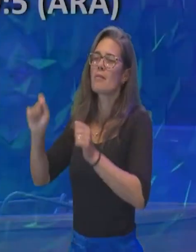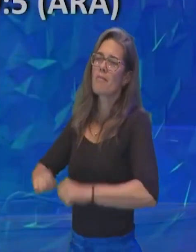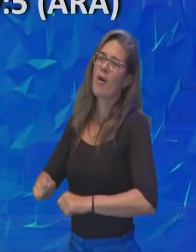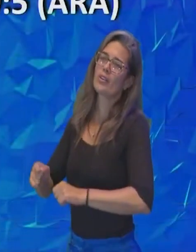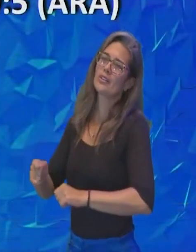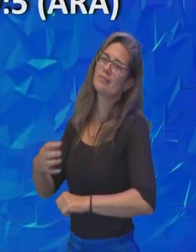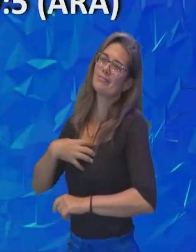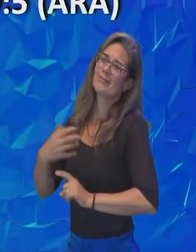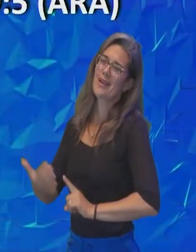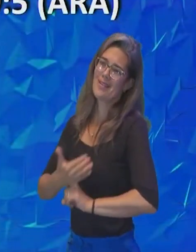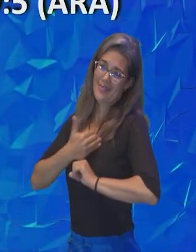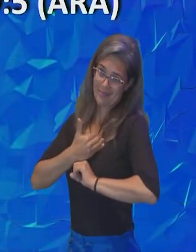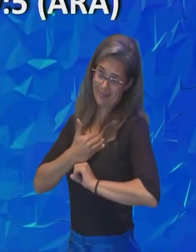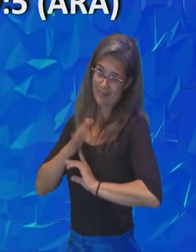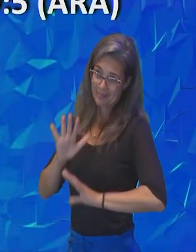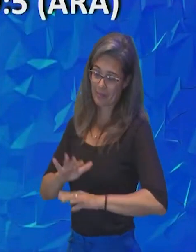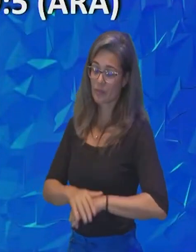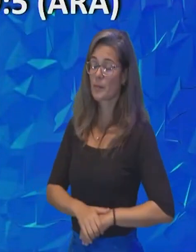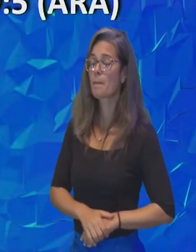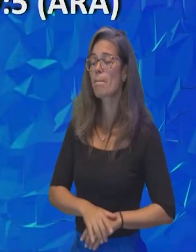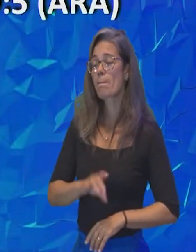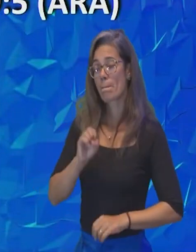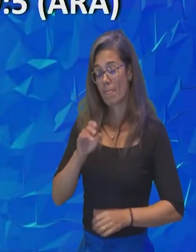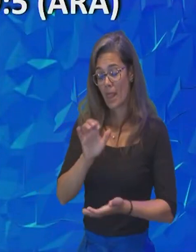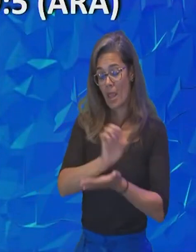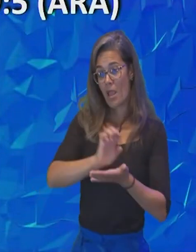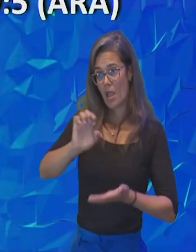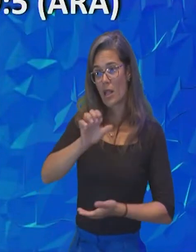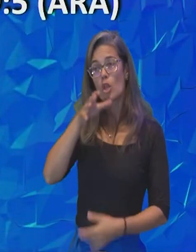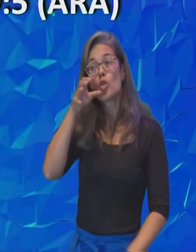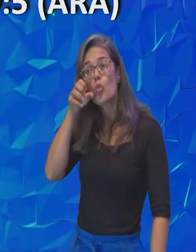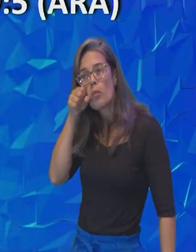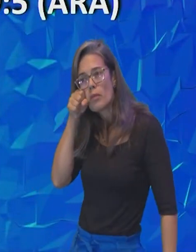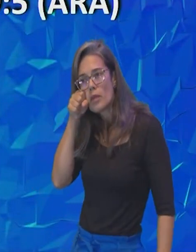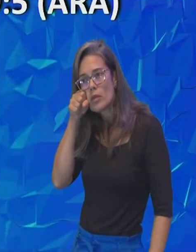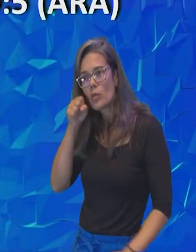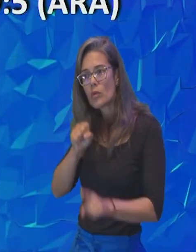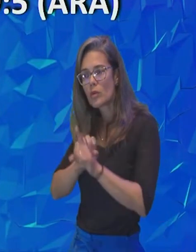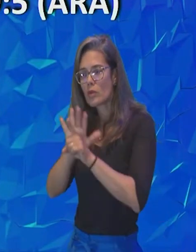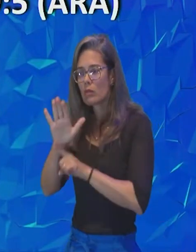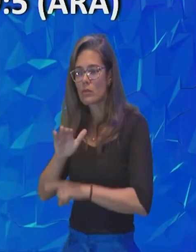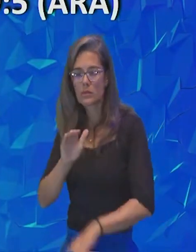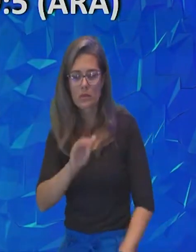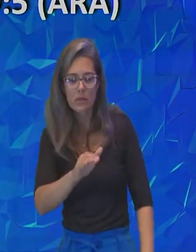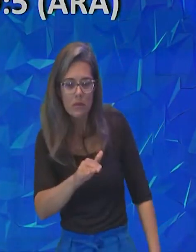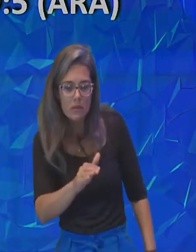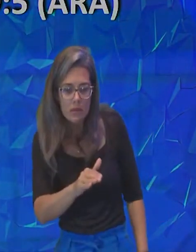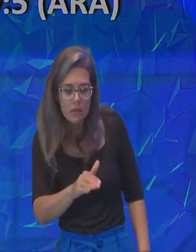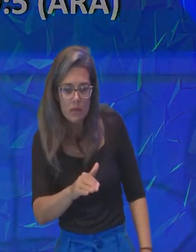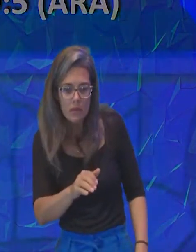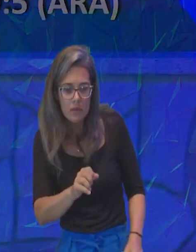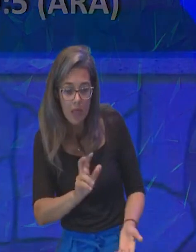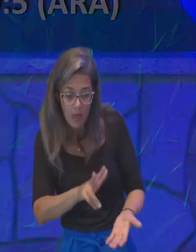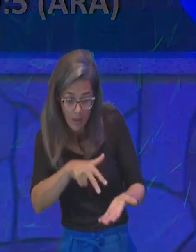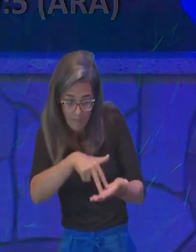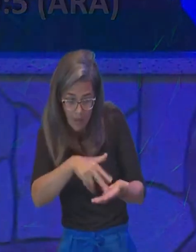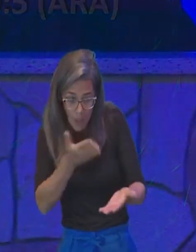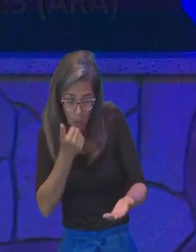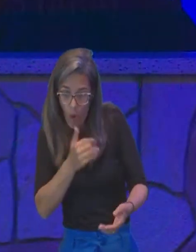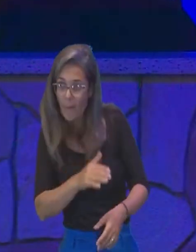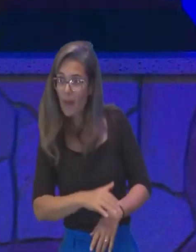e lhe disse: levanta-te e come. Percebam, amados, o tratamento de